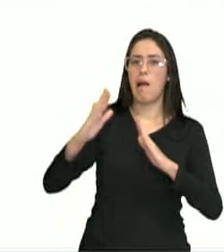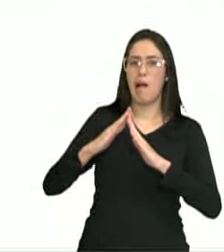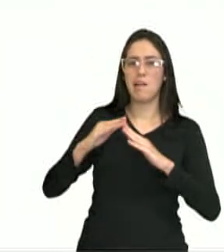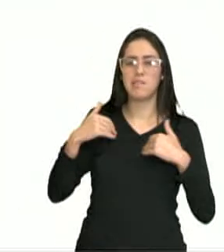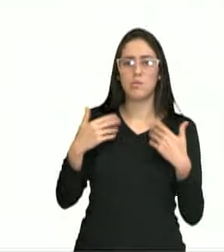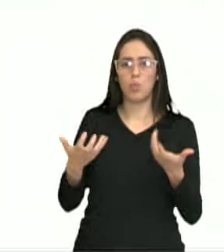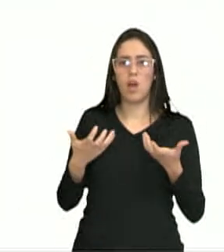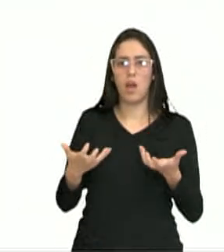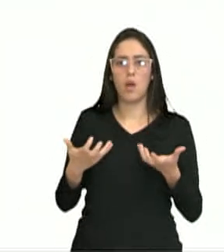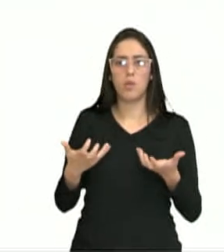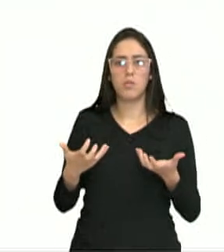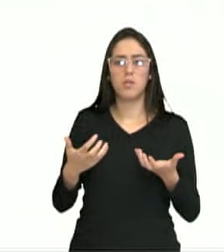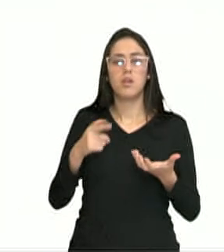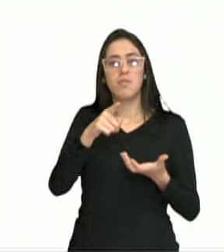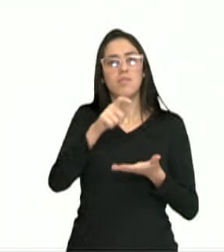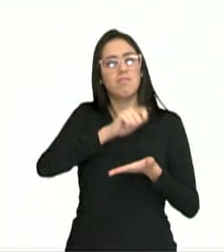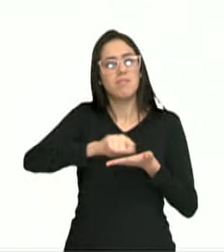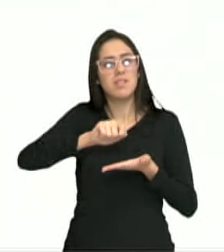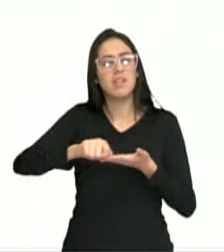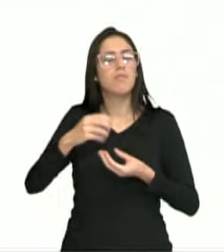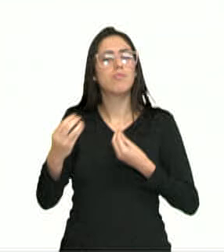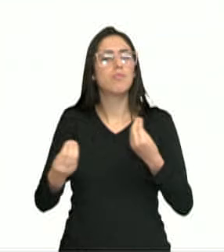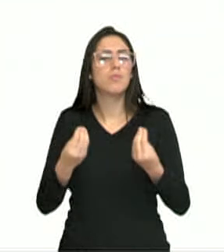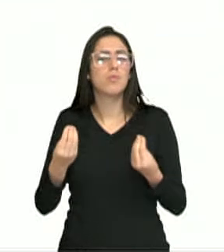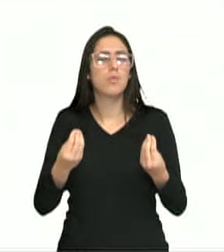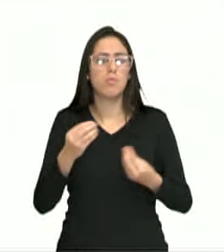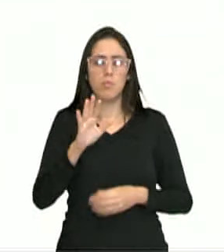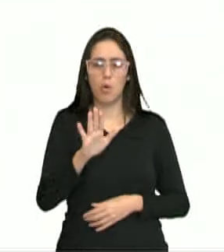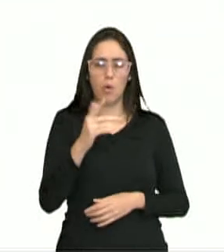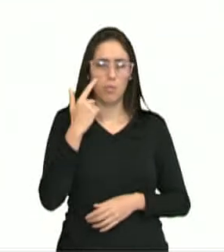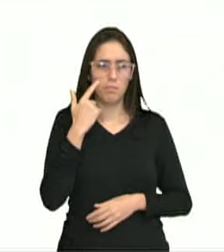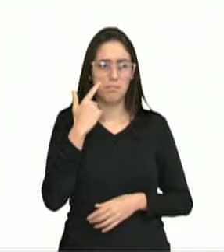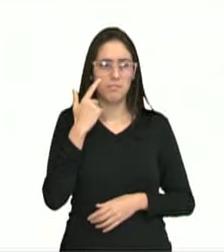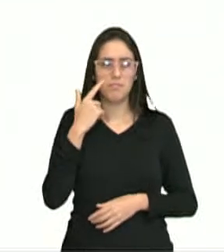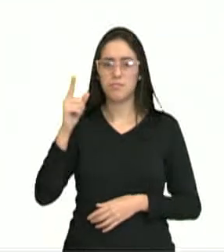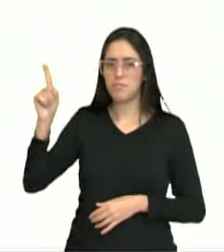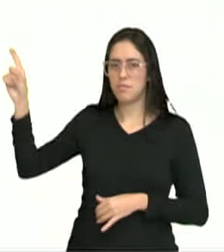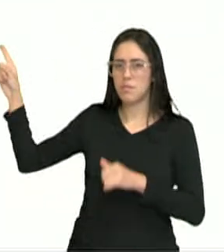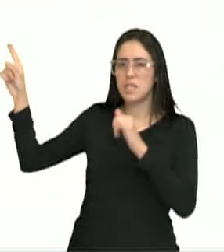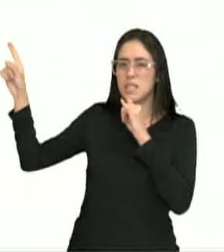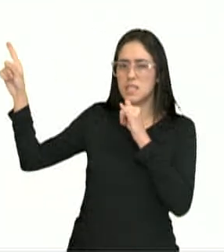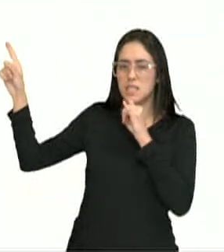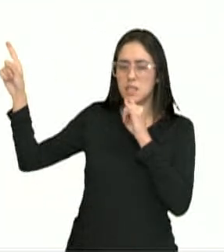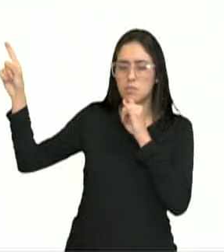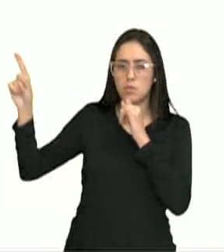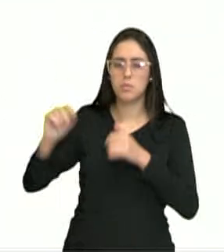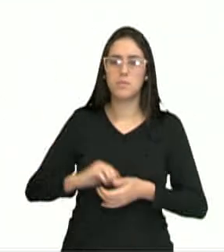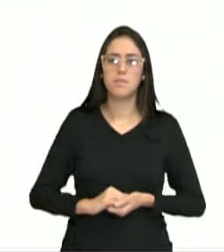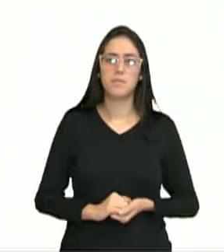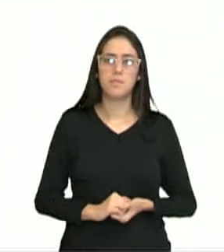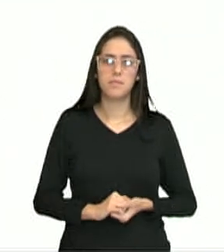respeito dela. O que seria interessante vocês notarem aqui? Ó, um exemplo.